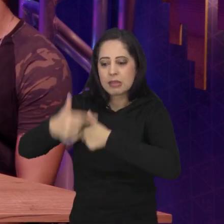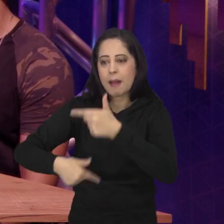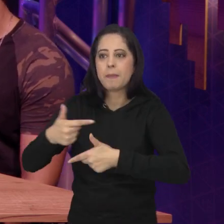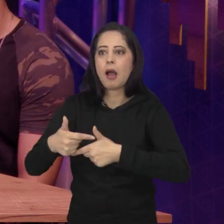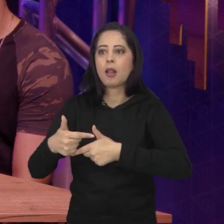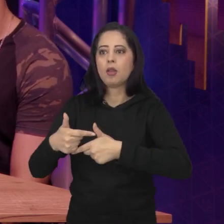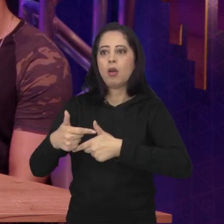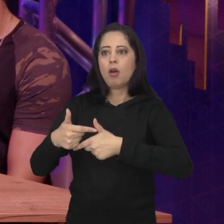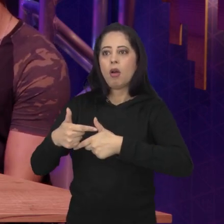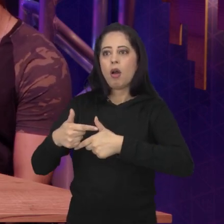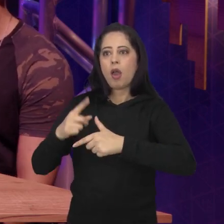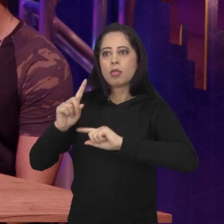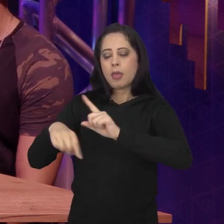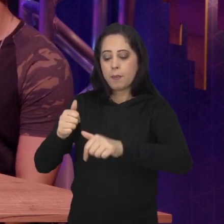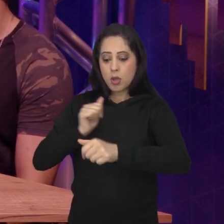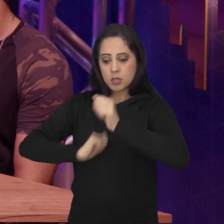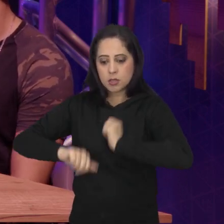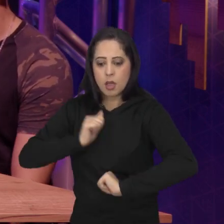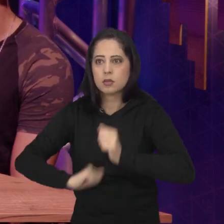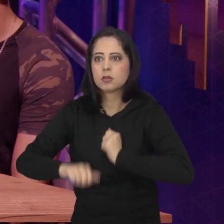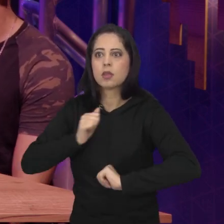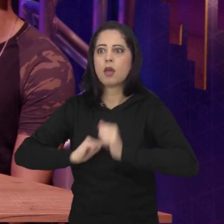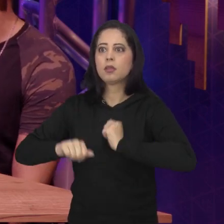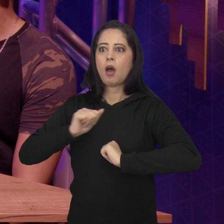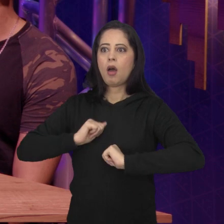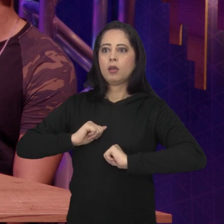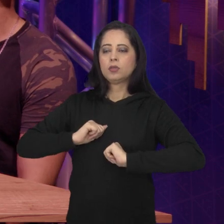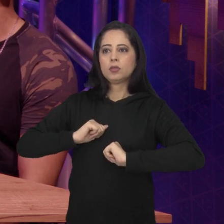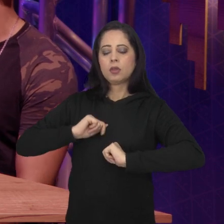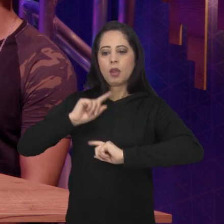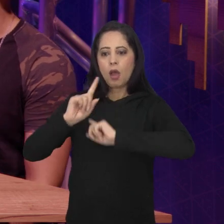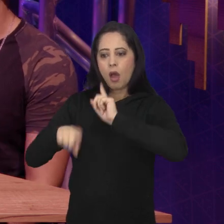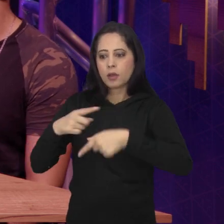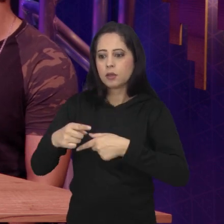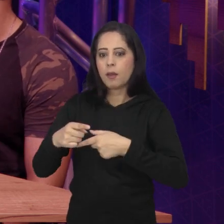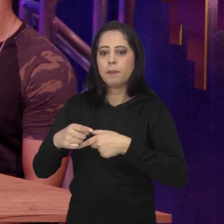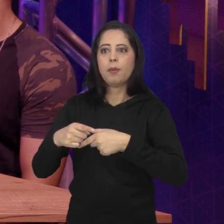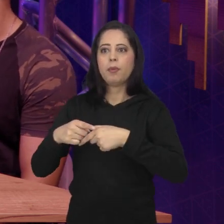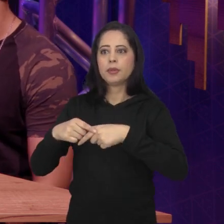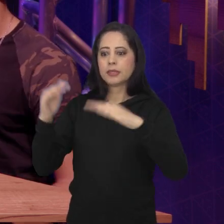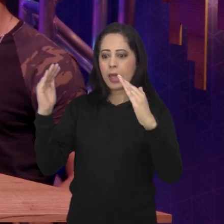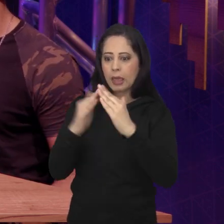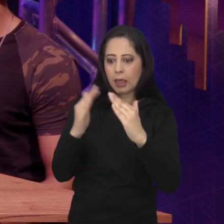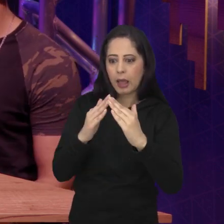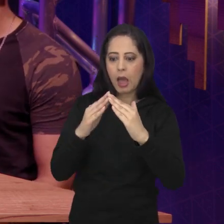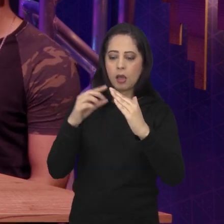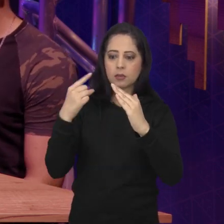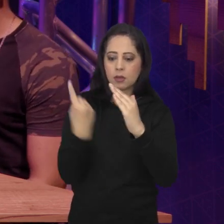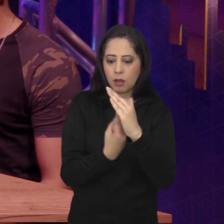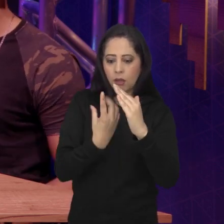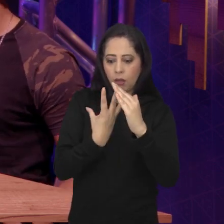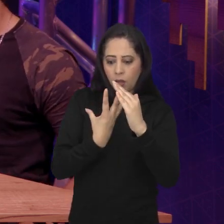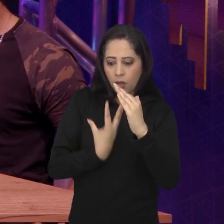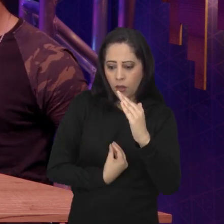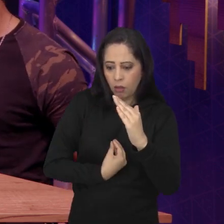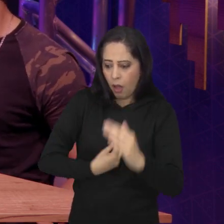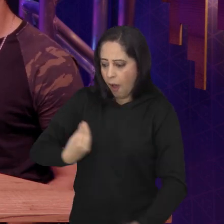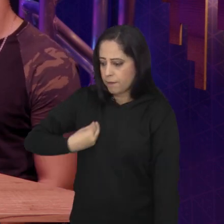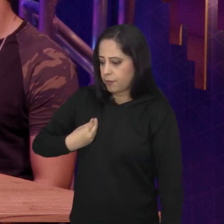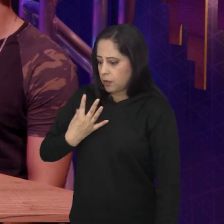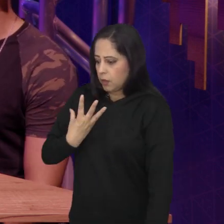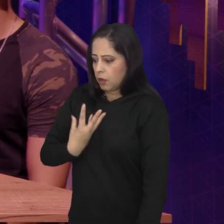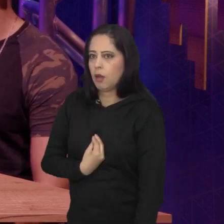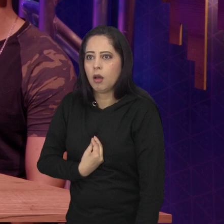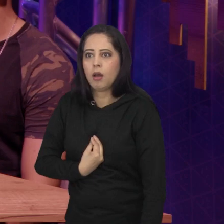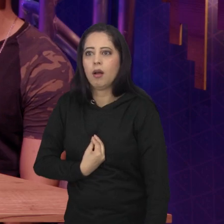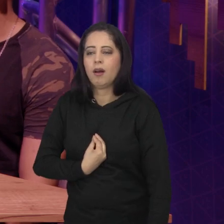trabalho já leva você a uma situação de ansiedade. E aí você leva esses problemas, esse quadro de ansiedade para dentro da sua